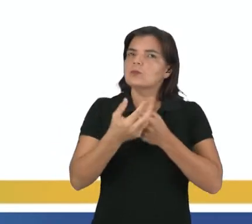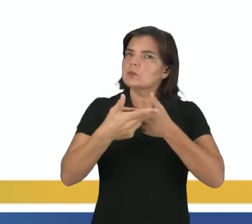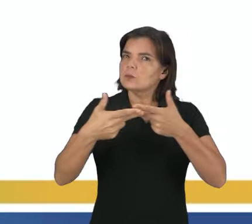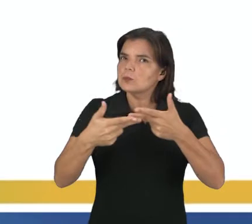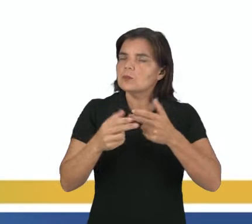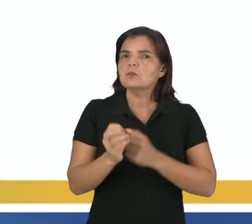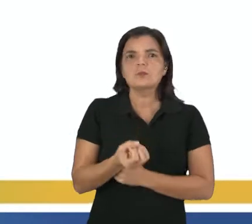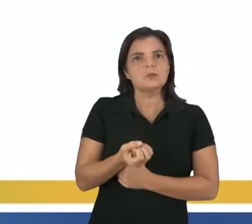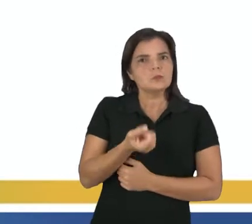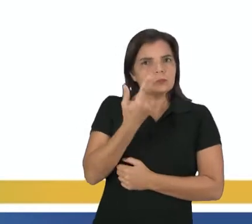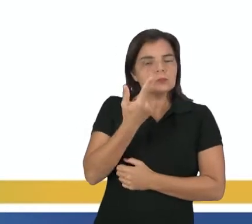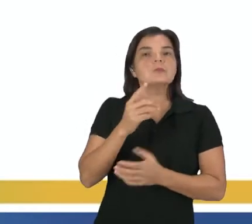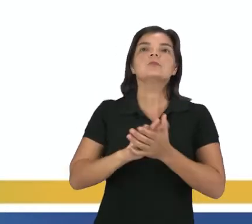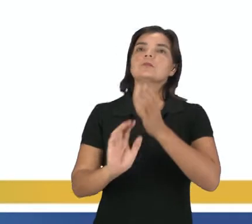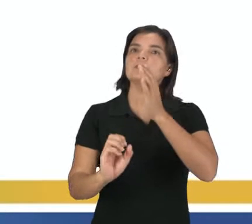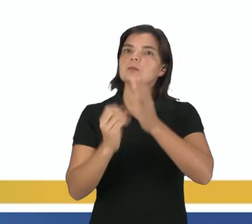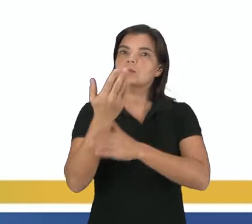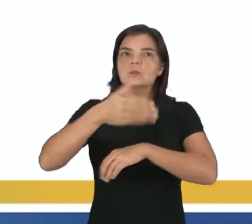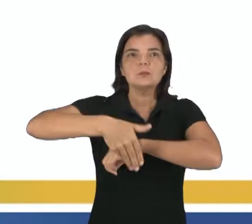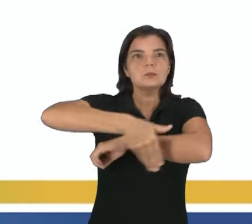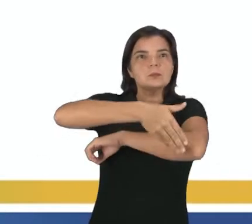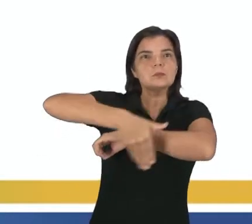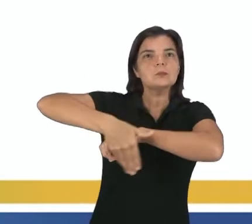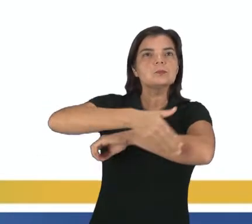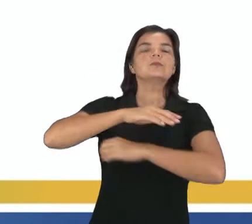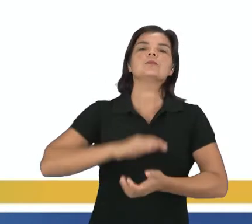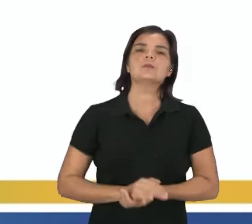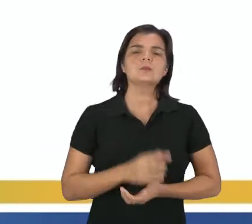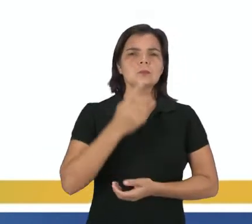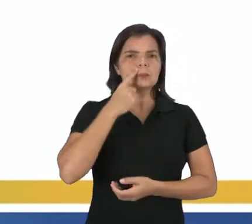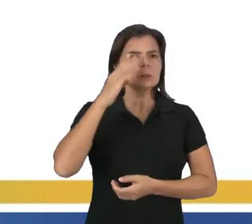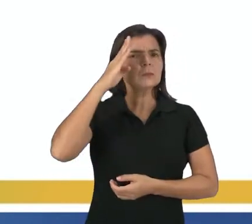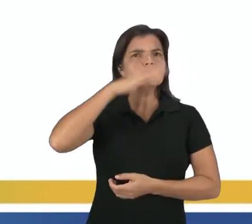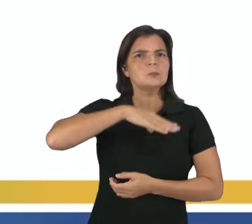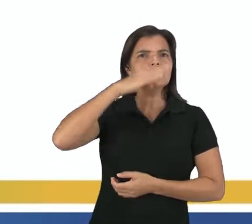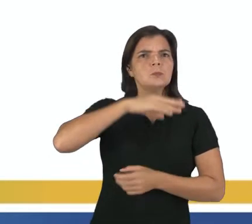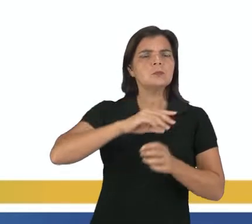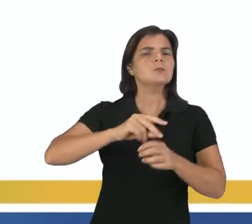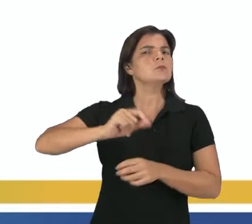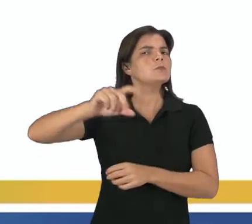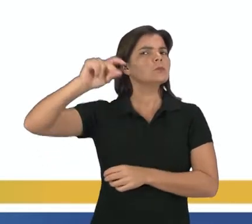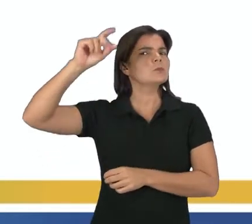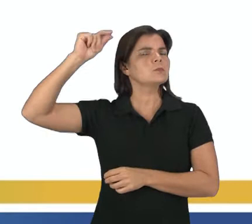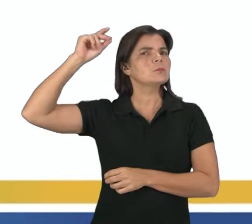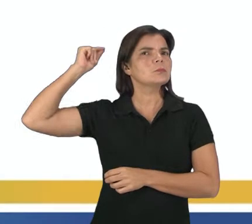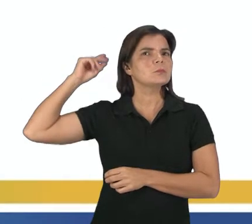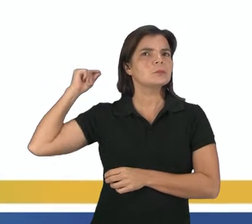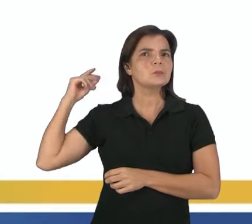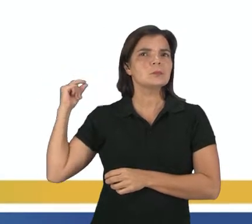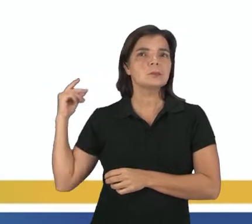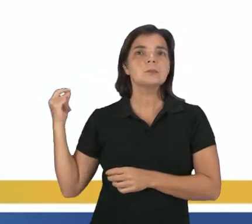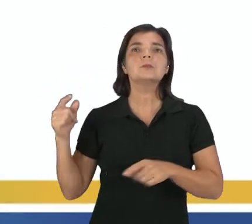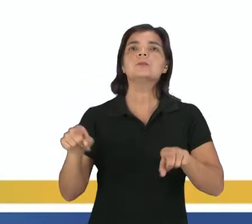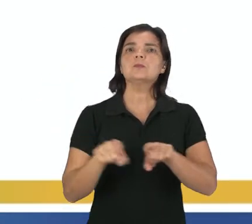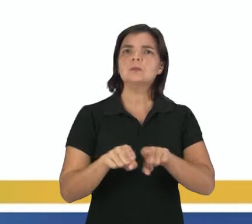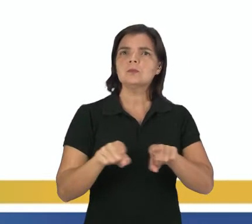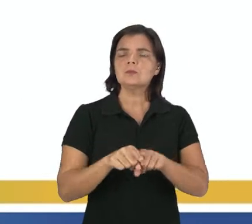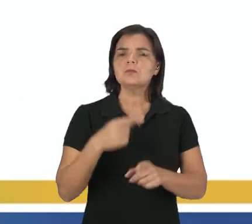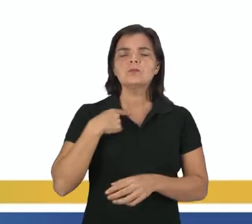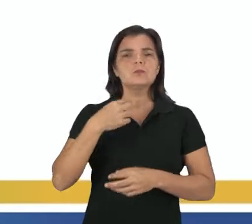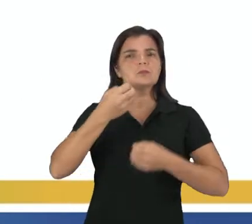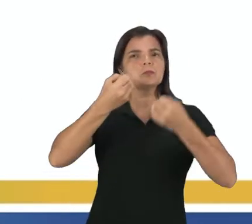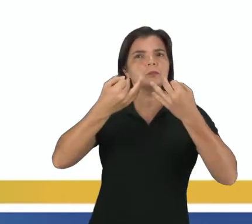ou macabro acontecia naquela rua. Era uma maldição vinda desde tempos imemoráveis e